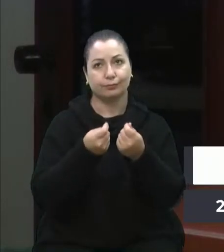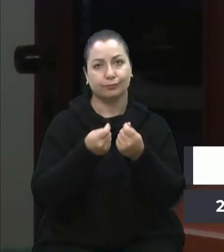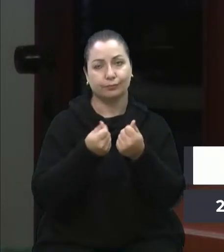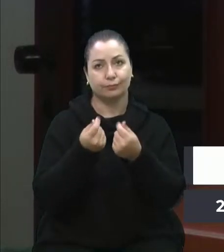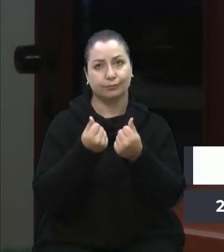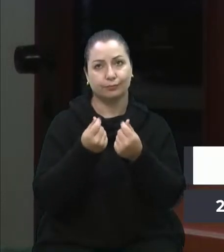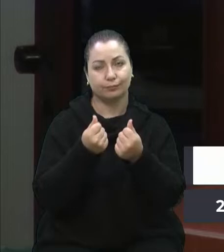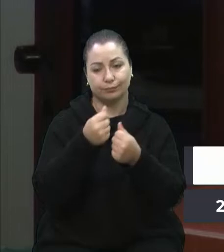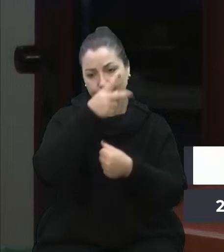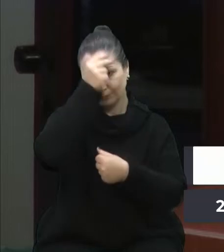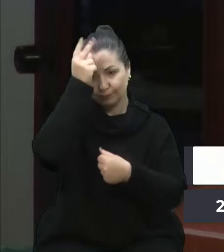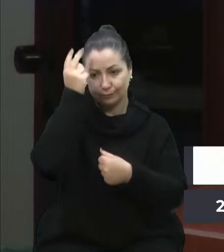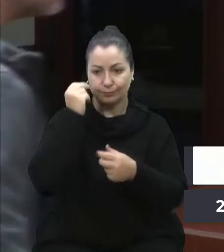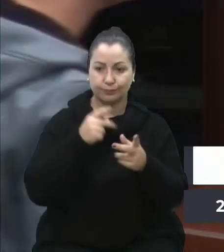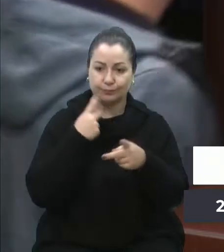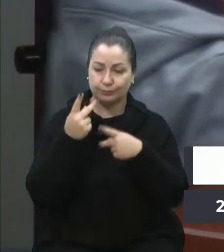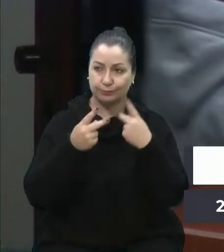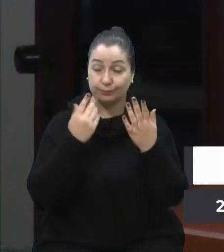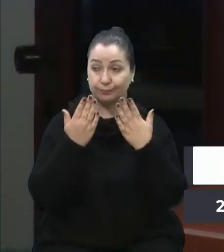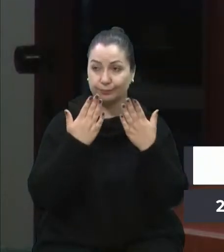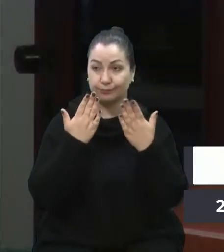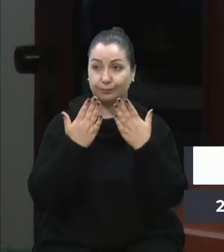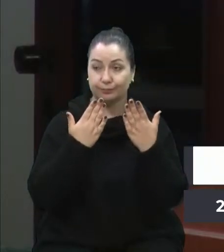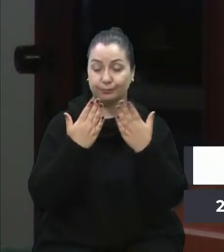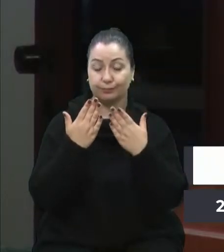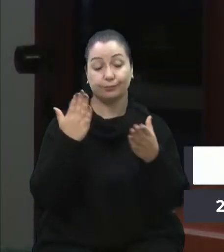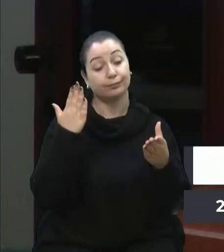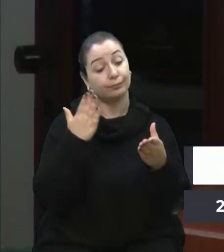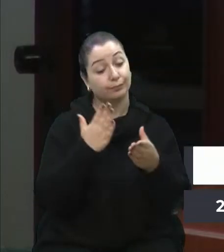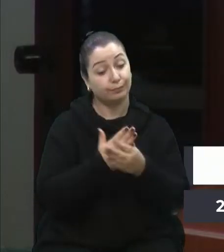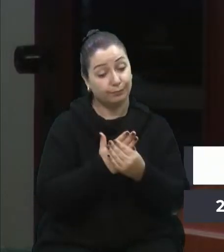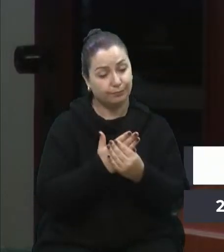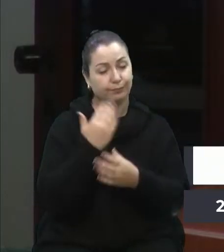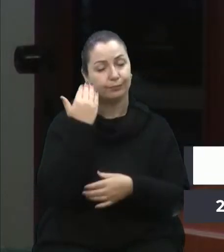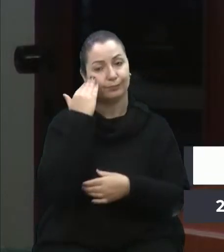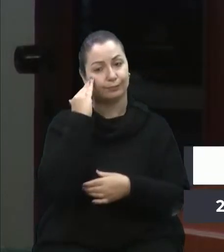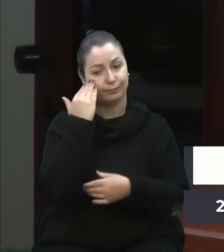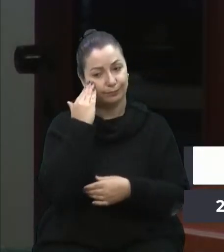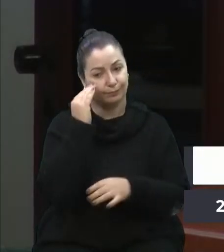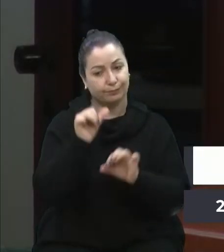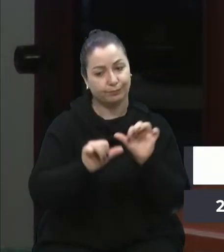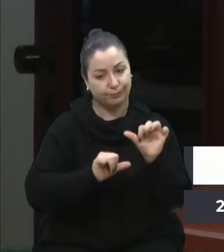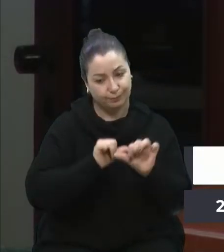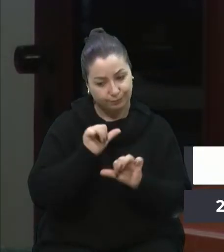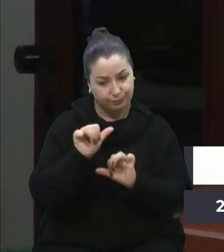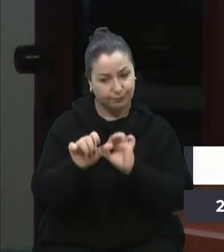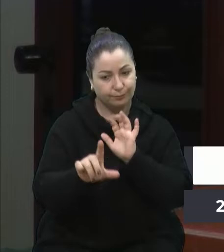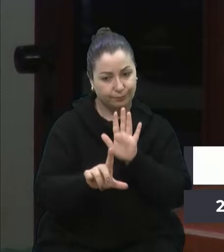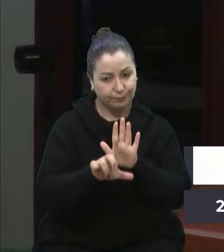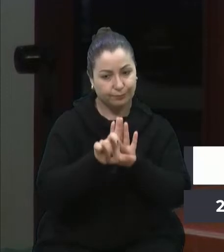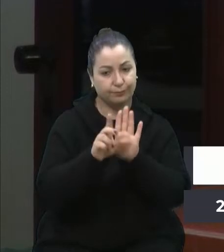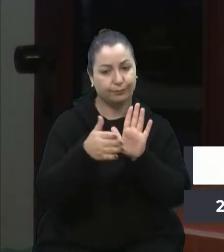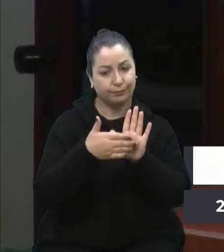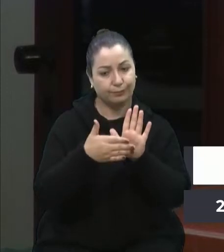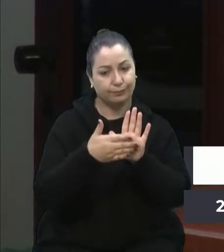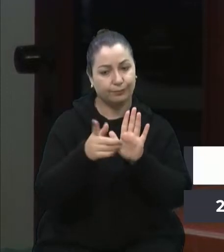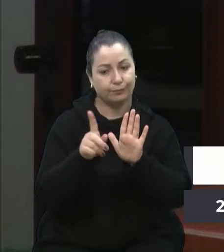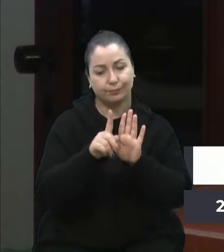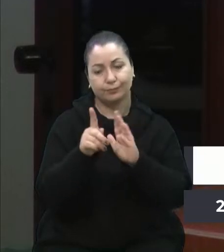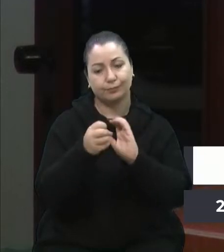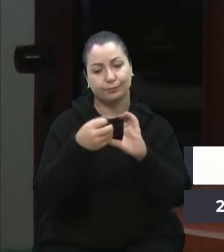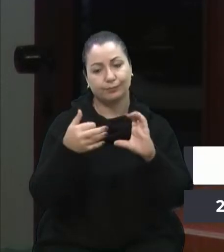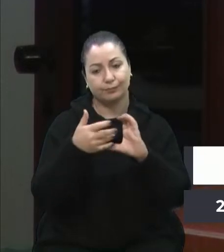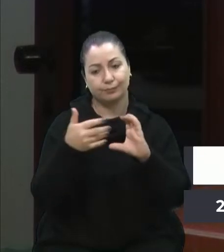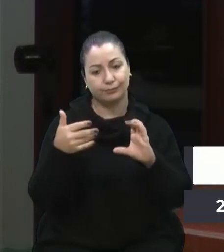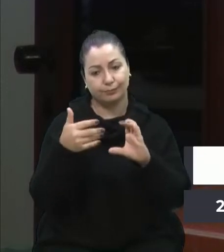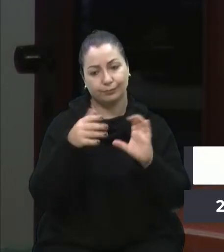parcial que, em análise ao constante do processo, entende-se que a alteração da legislação proposta não caracteriza a